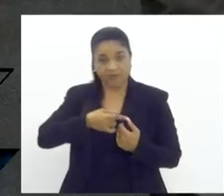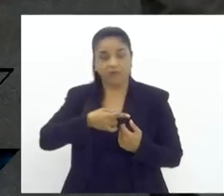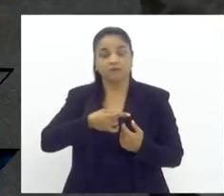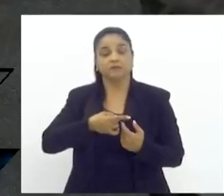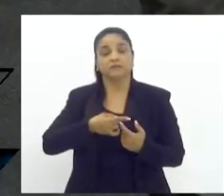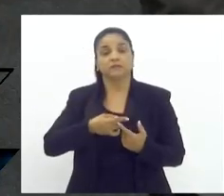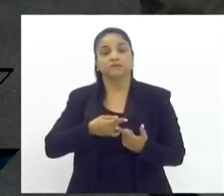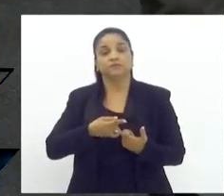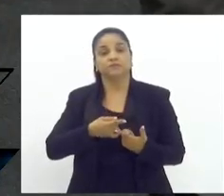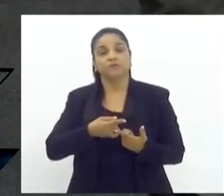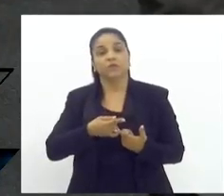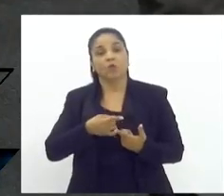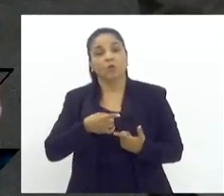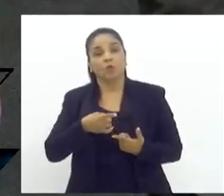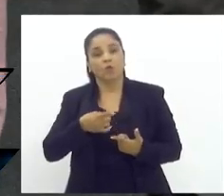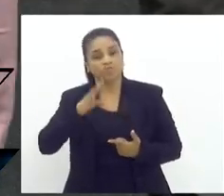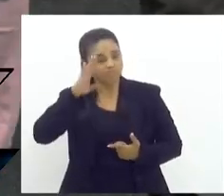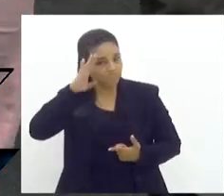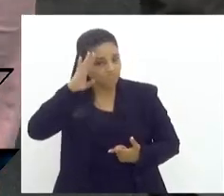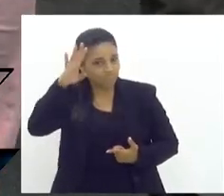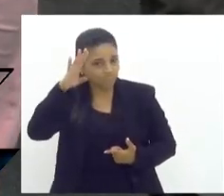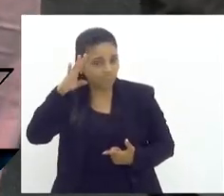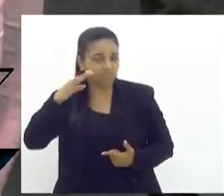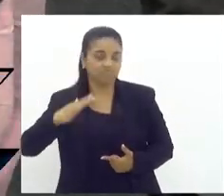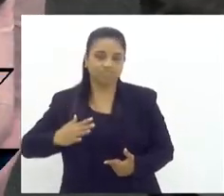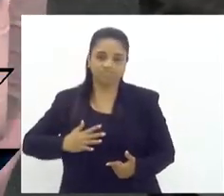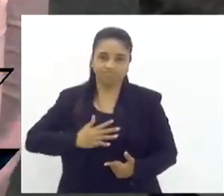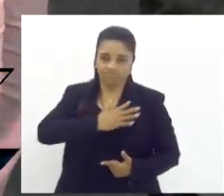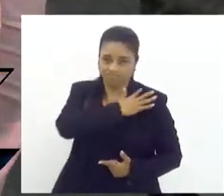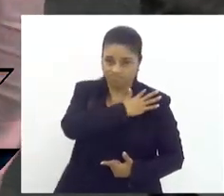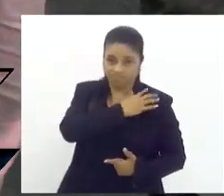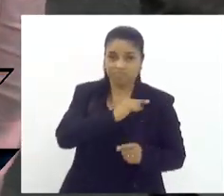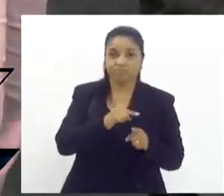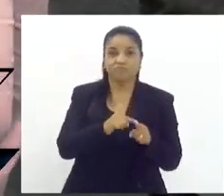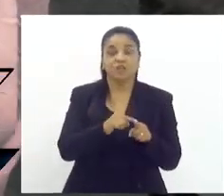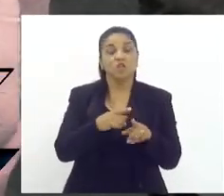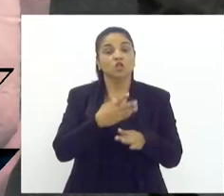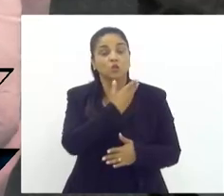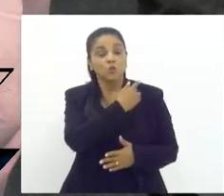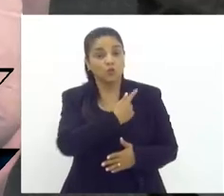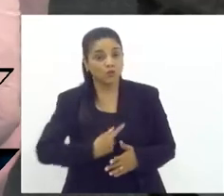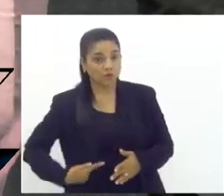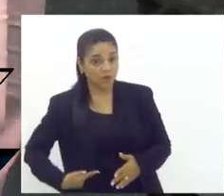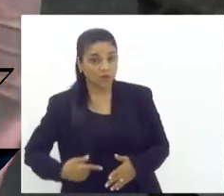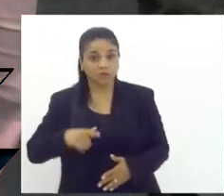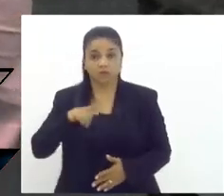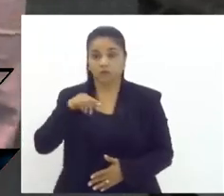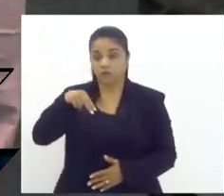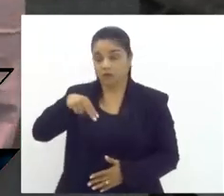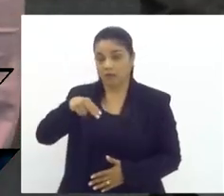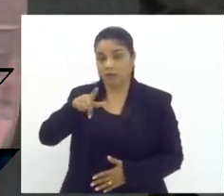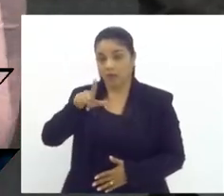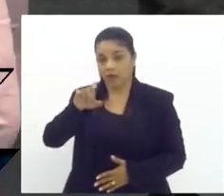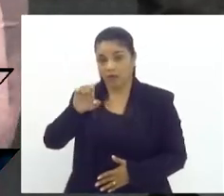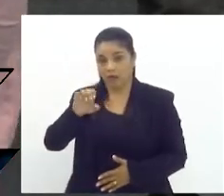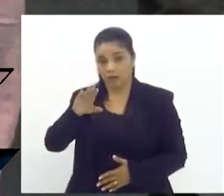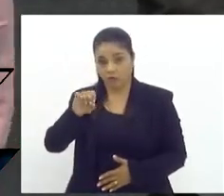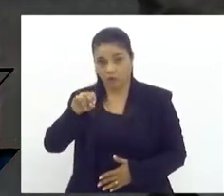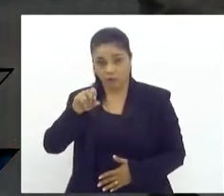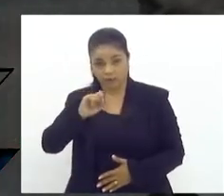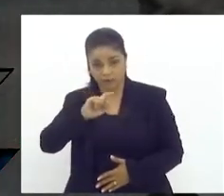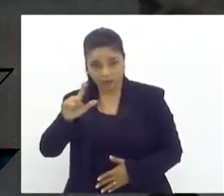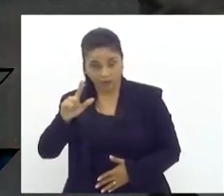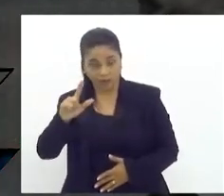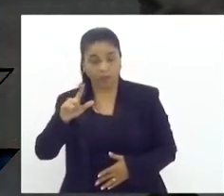sempre por um oficial das Forças Armadas e foi no governo Leonel Brizola que se dissociou as duas